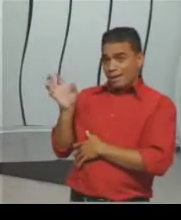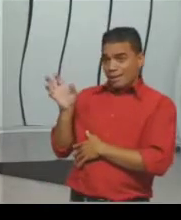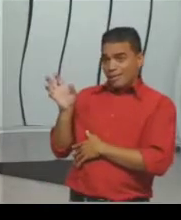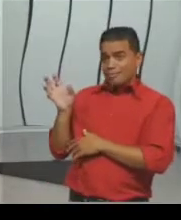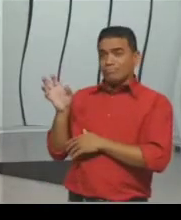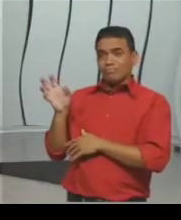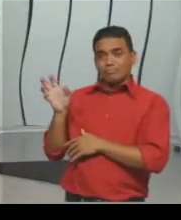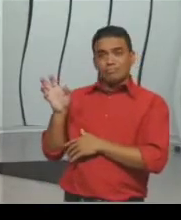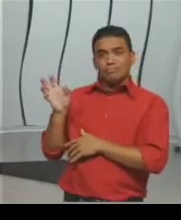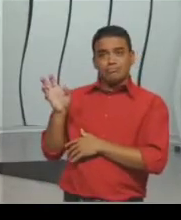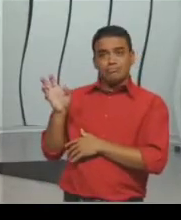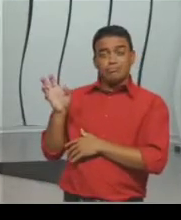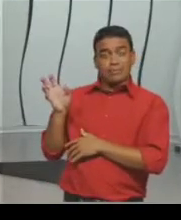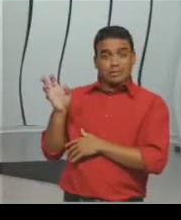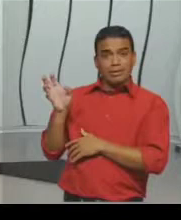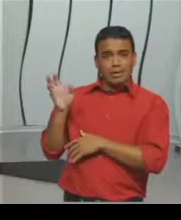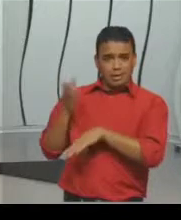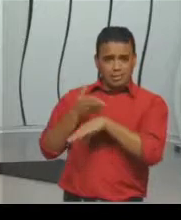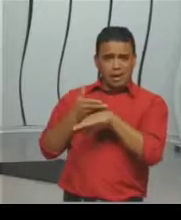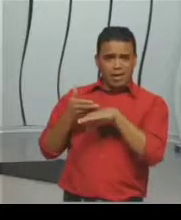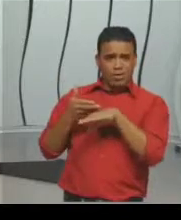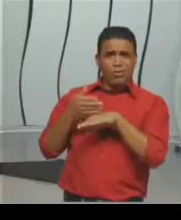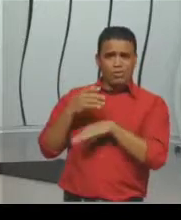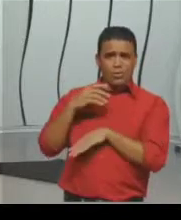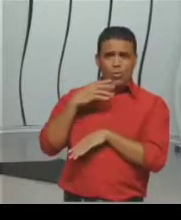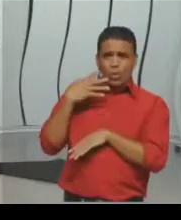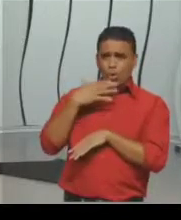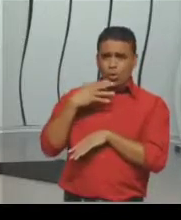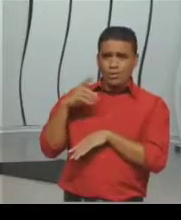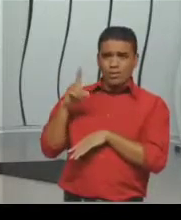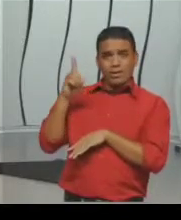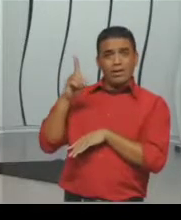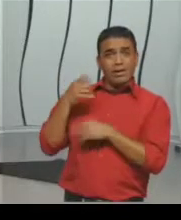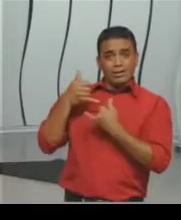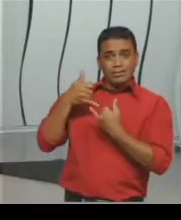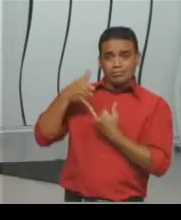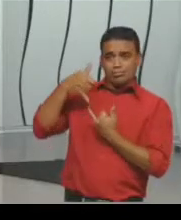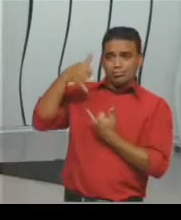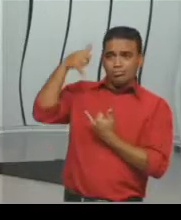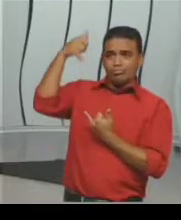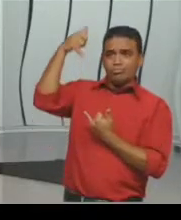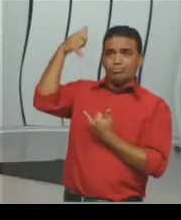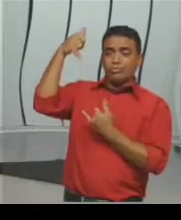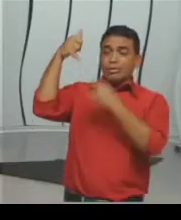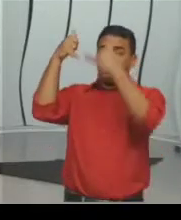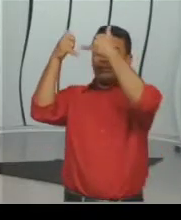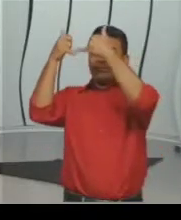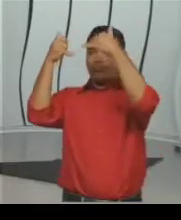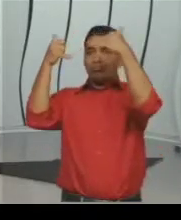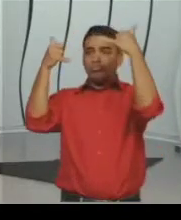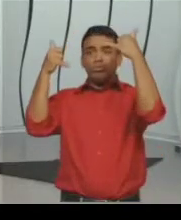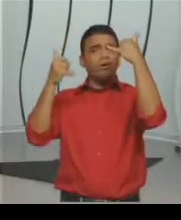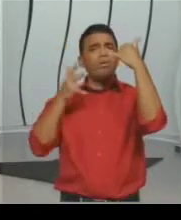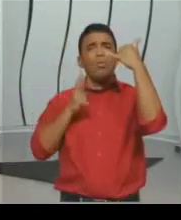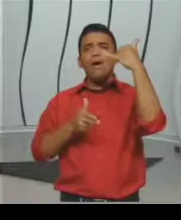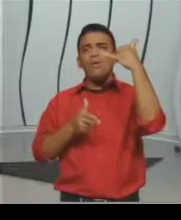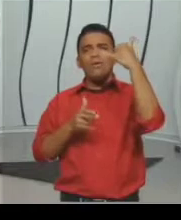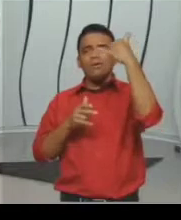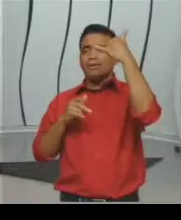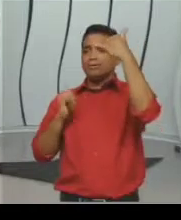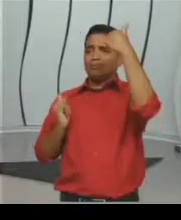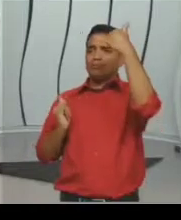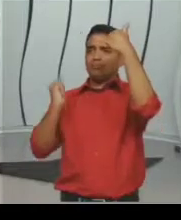branco agora. Essa corrente que passou aqui, ela é a mesma que passa na outra lâmpada. Elas estão ligadas